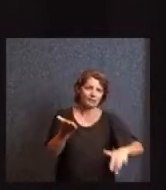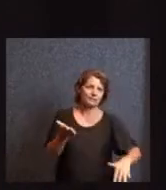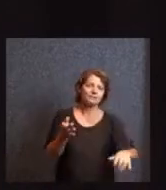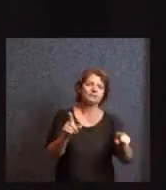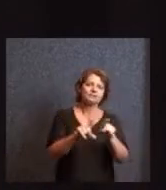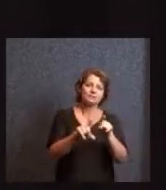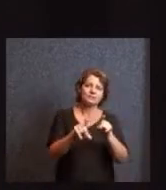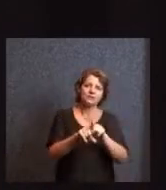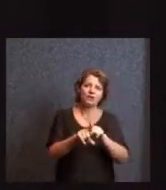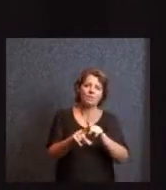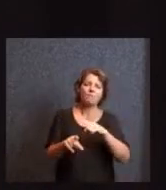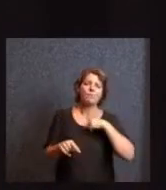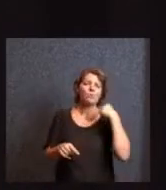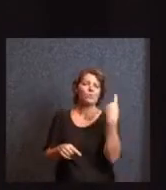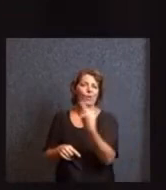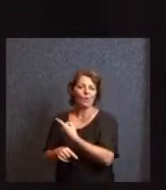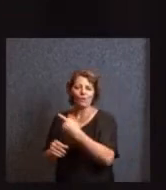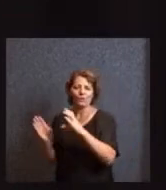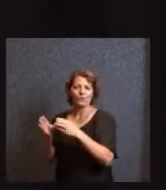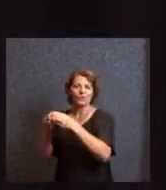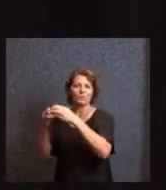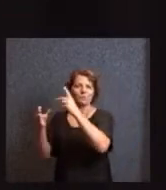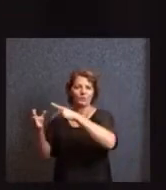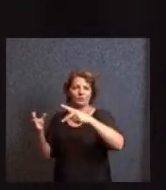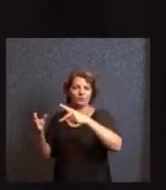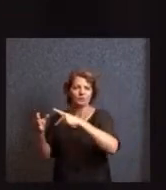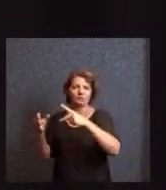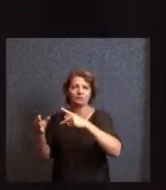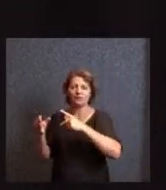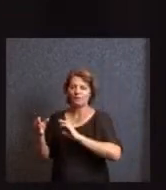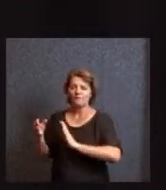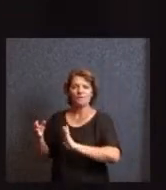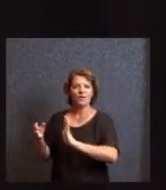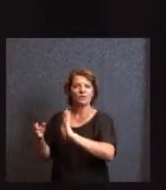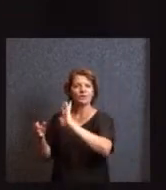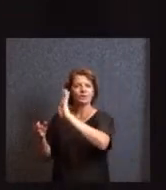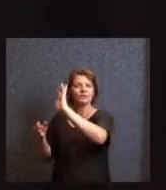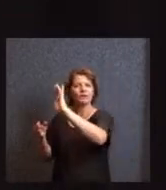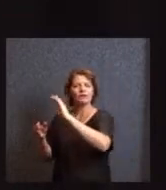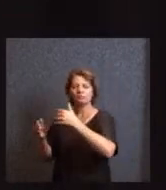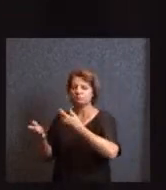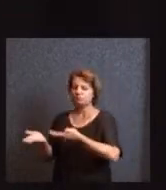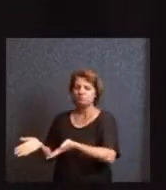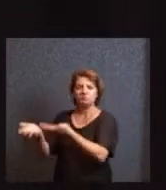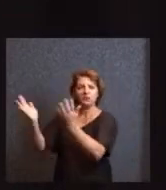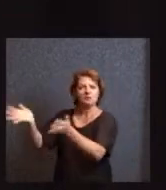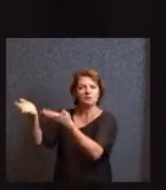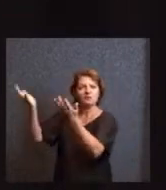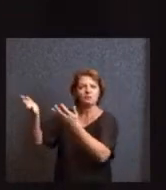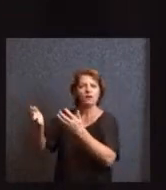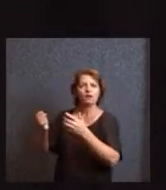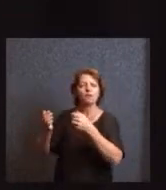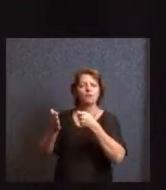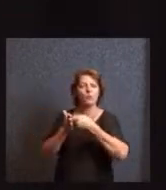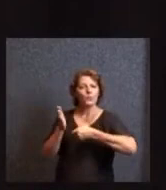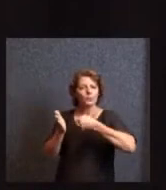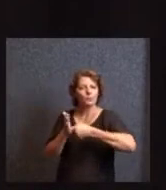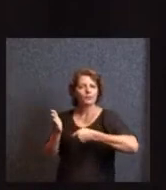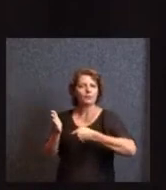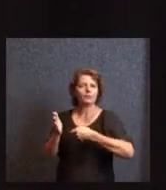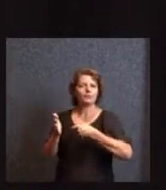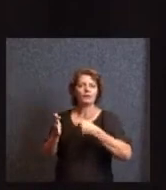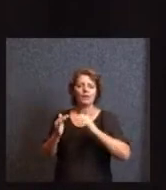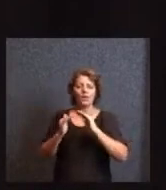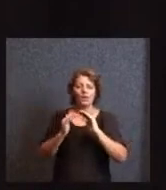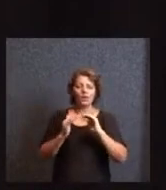nossos professores tenham cada vez mais valorização. Temos que caminhar e lutar para isso, que as nossas